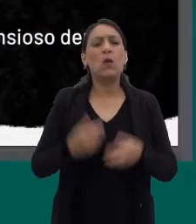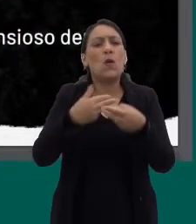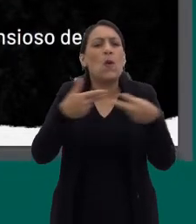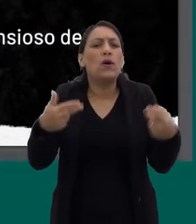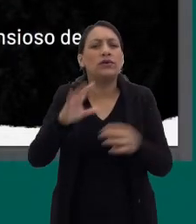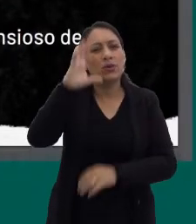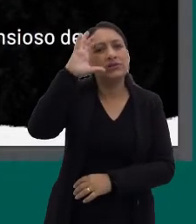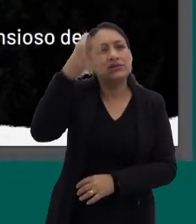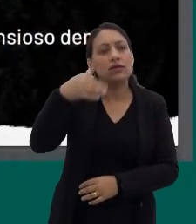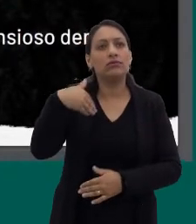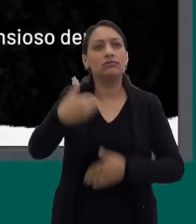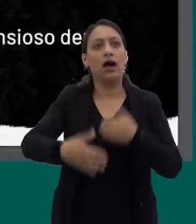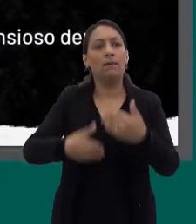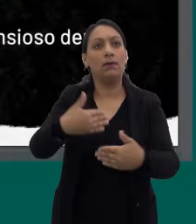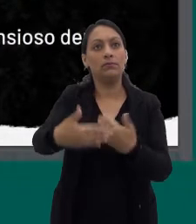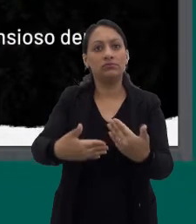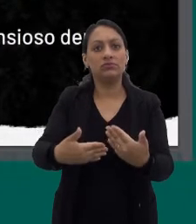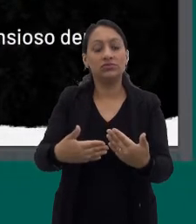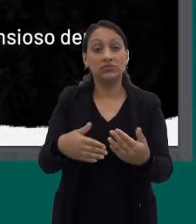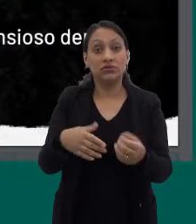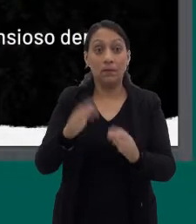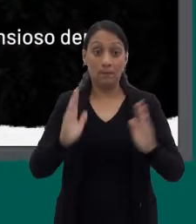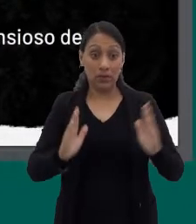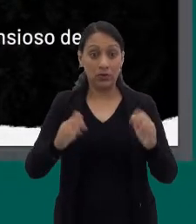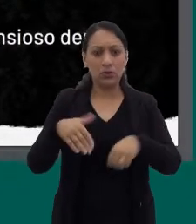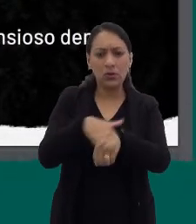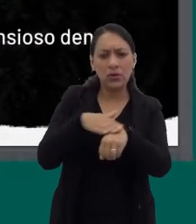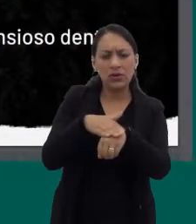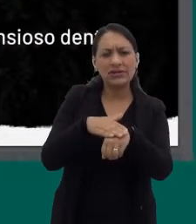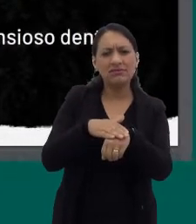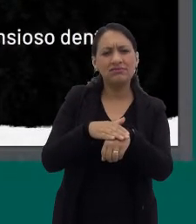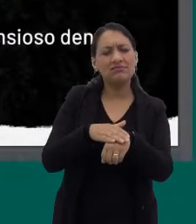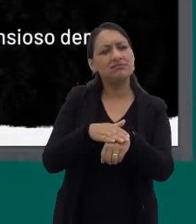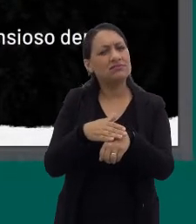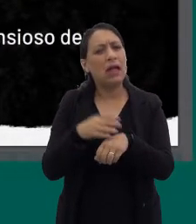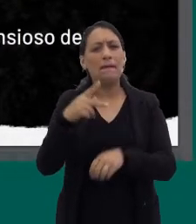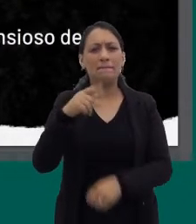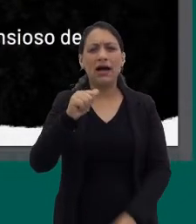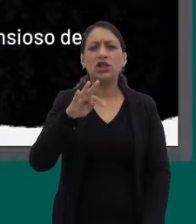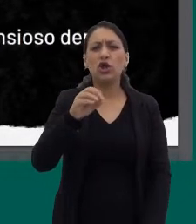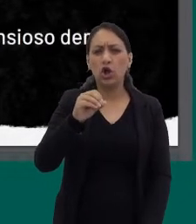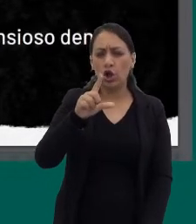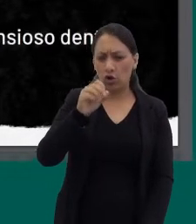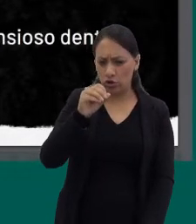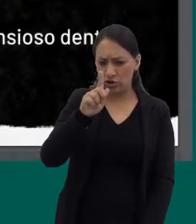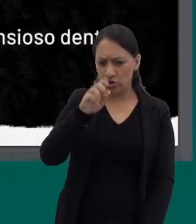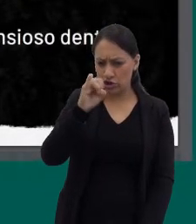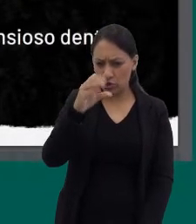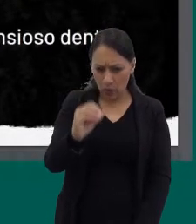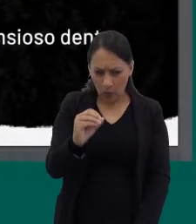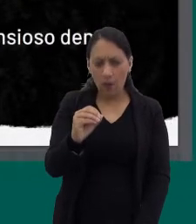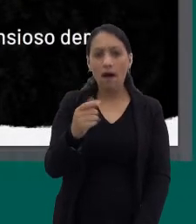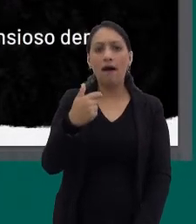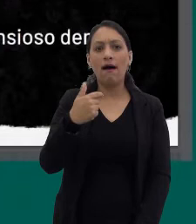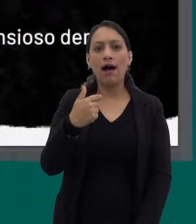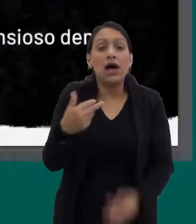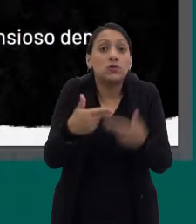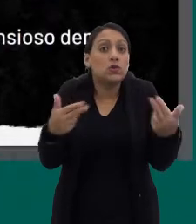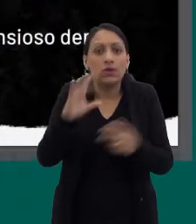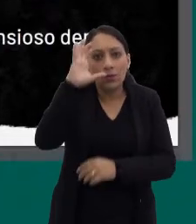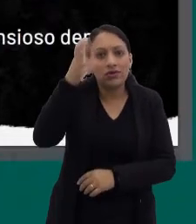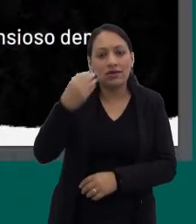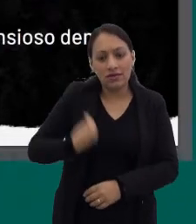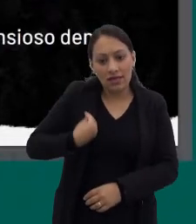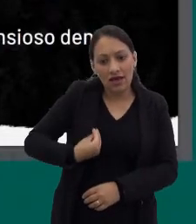a gente conversava, será que é patológico sentir-se ansioso dentro das dificuldades da vida? Será que é uma